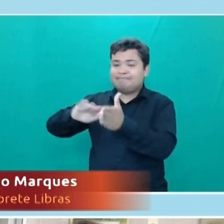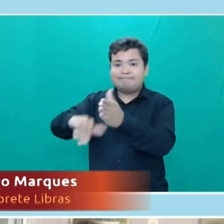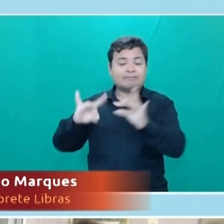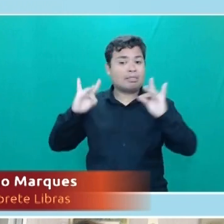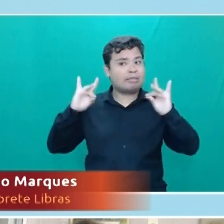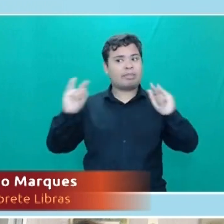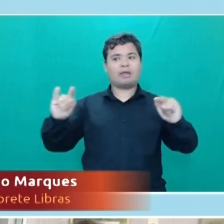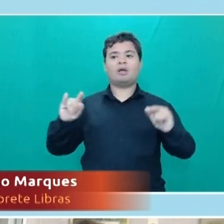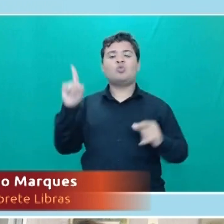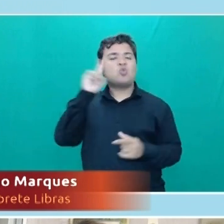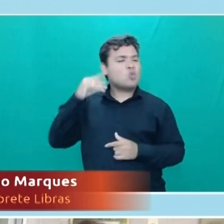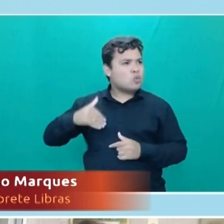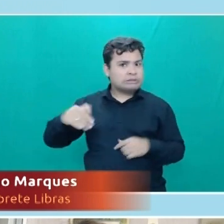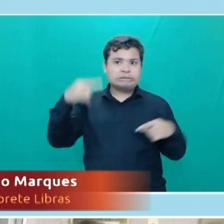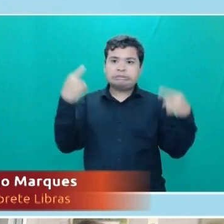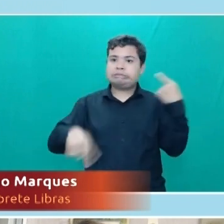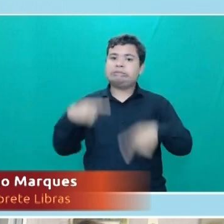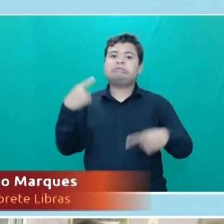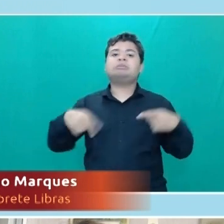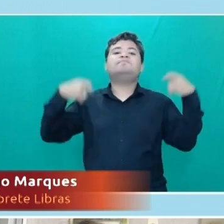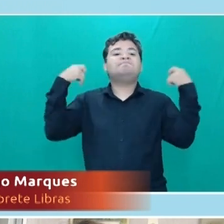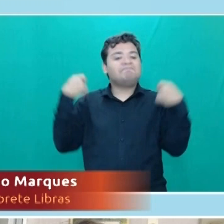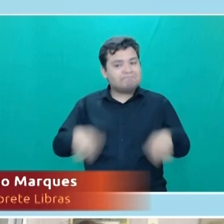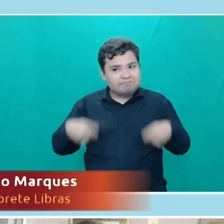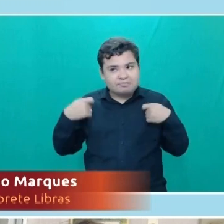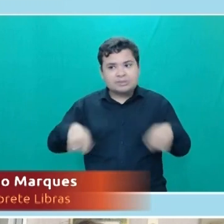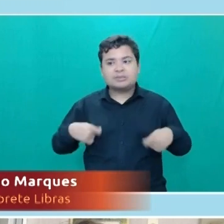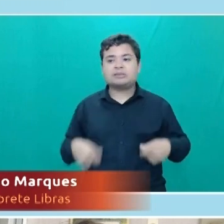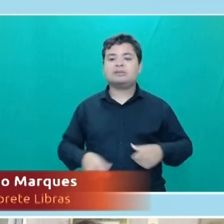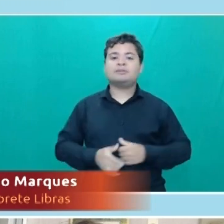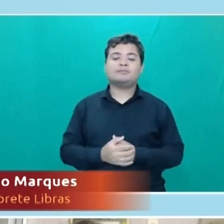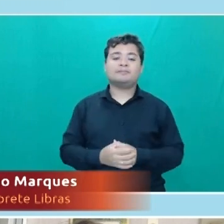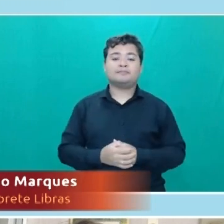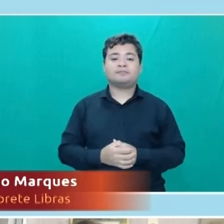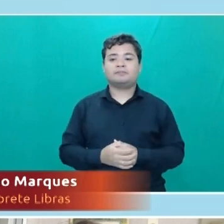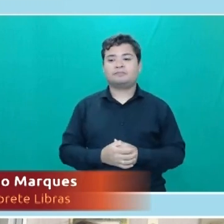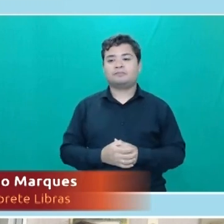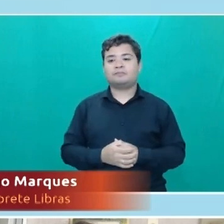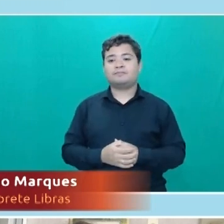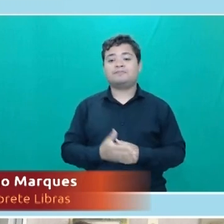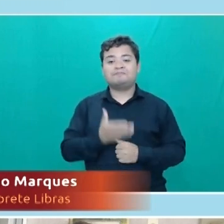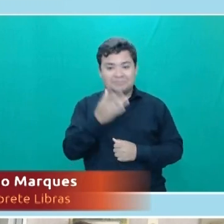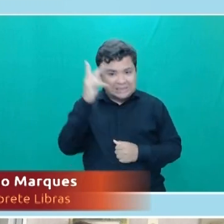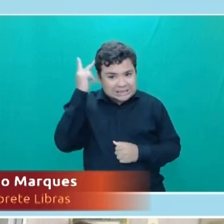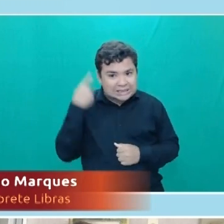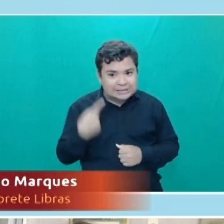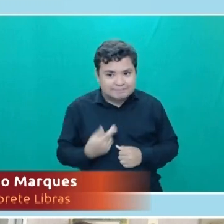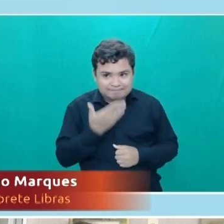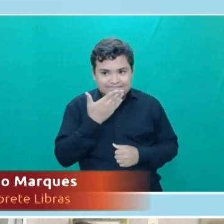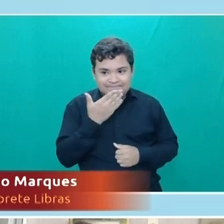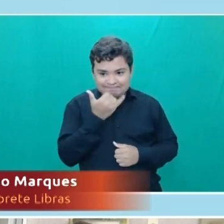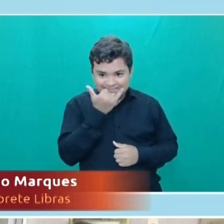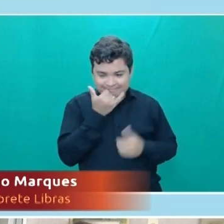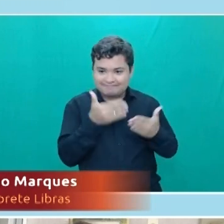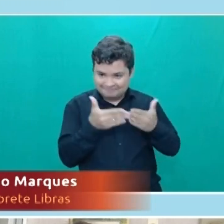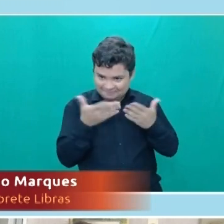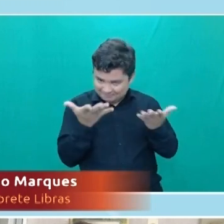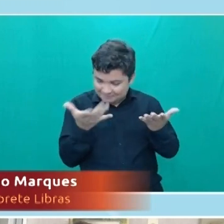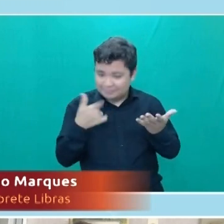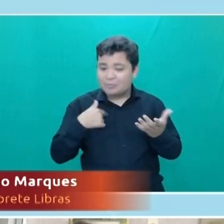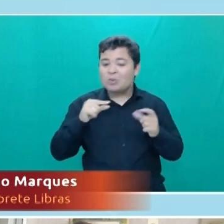para desnaturalizar esses tipos de expressões. E, Camila, se me permite, Bartira tocou num ponto sobre